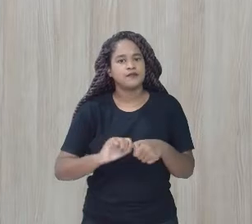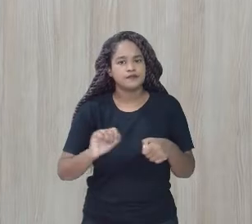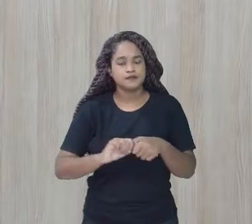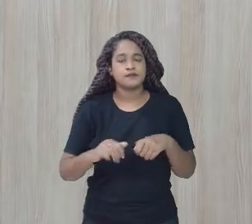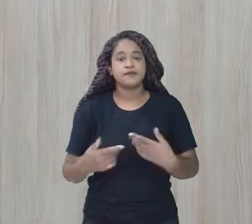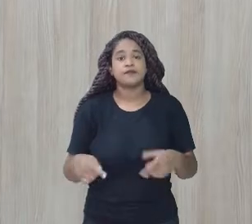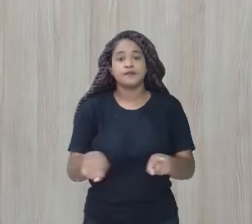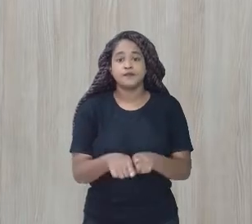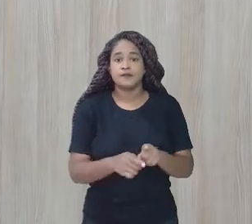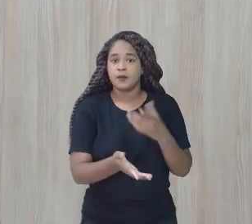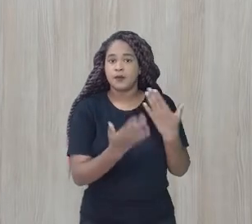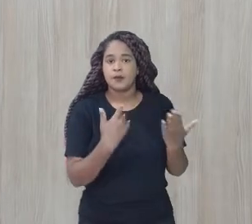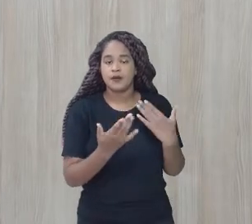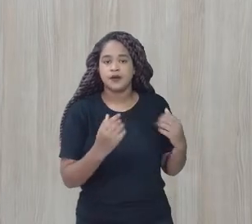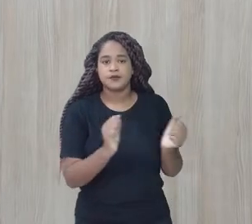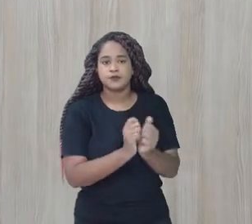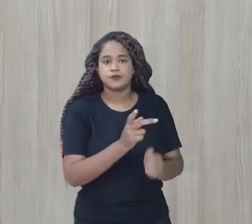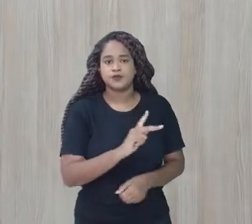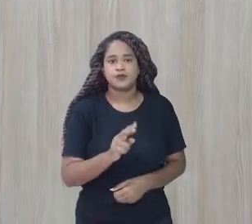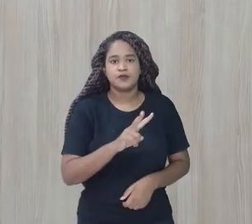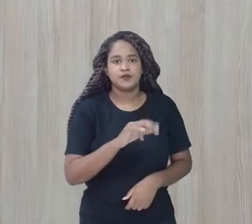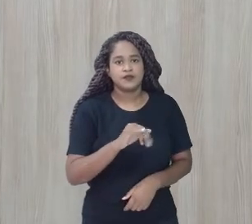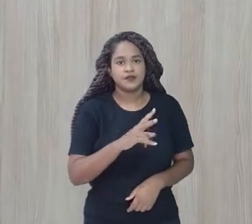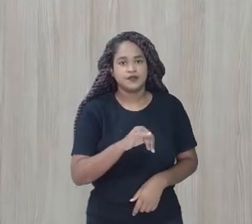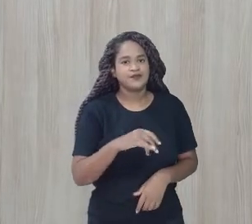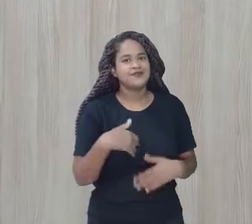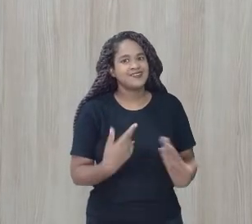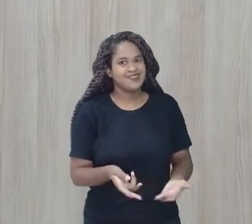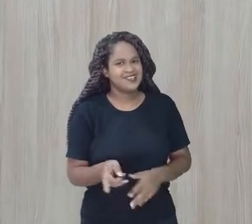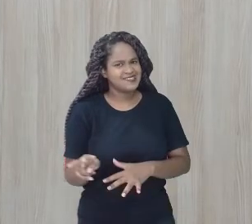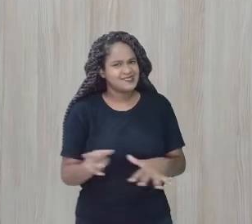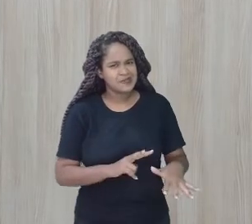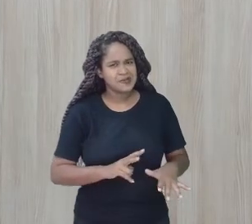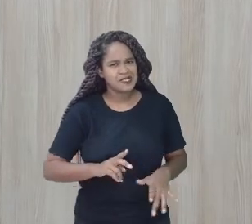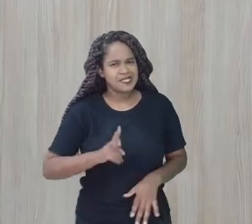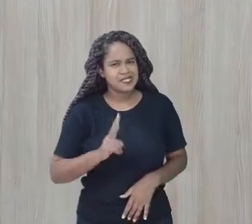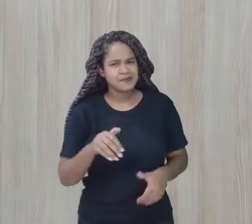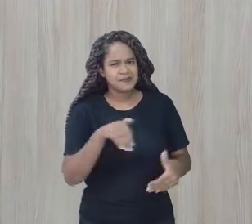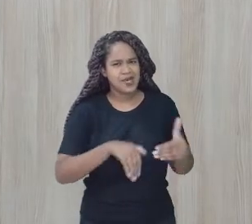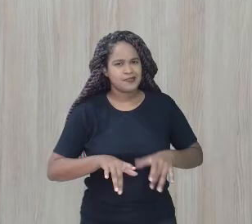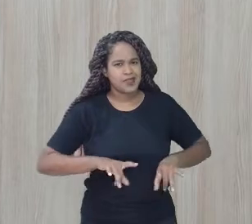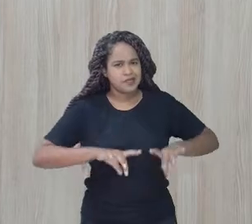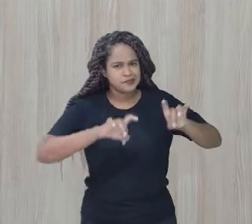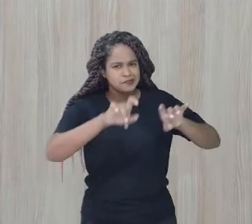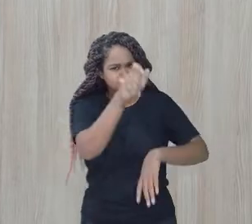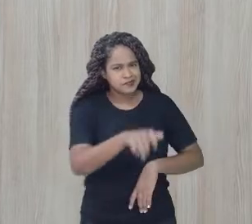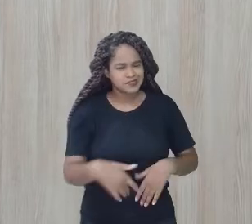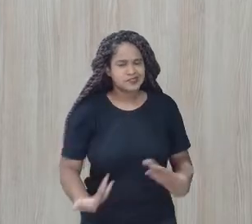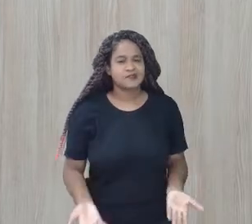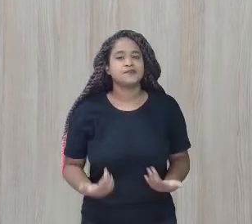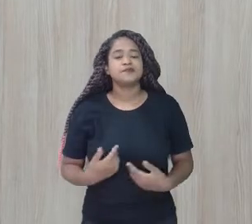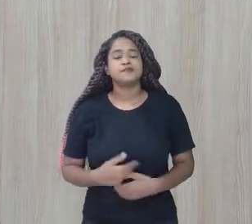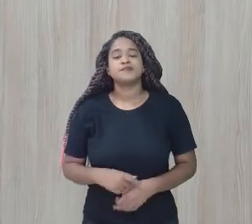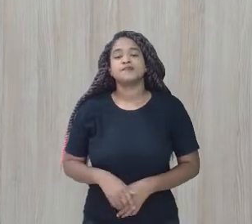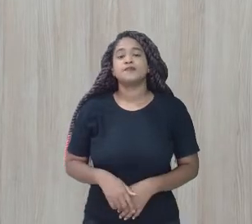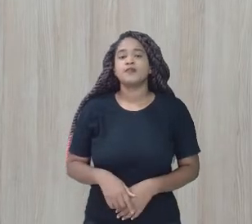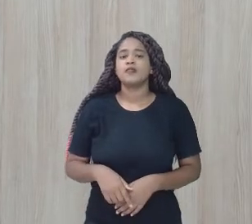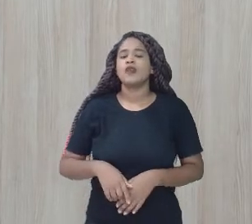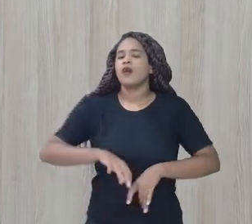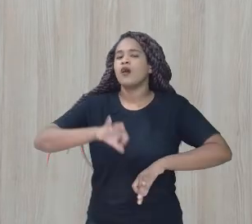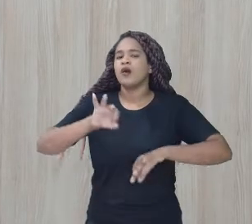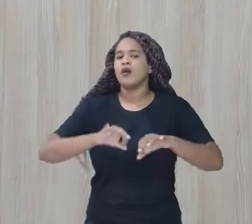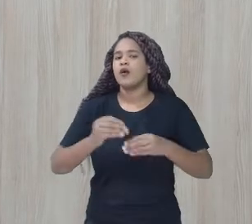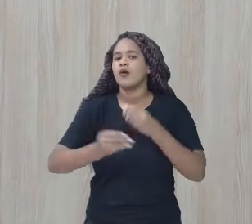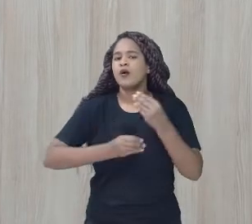aqui com a professora de português, Vivi, né? Essa semana eu estou cheia de participação especial, falando sobre como que a gente pode organizar os